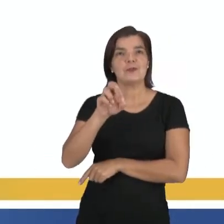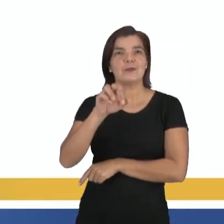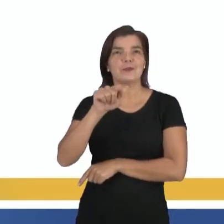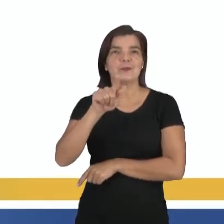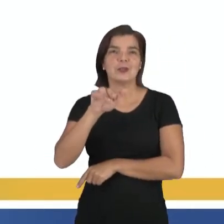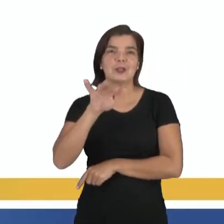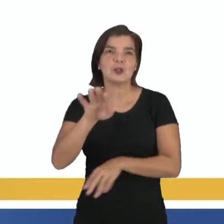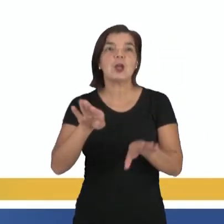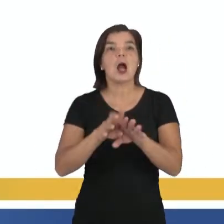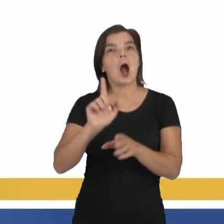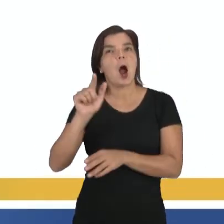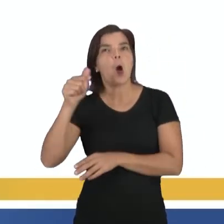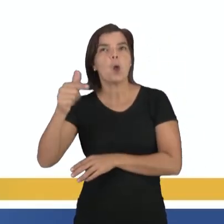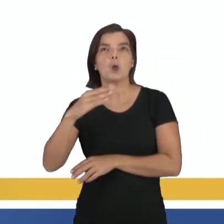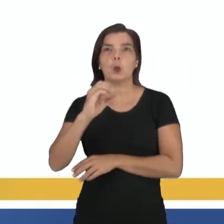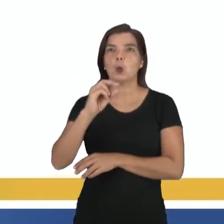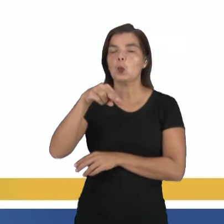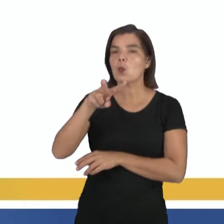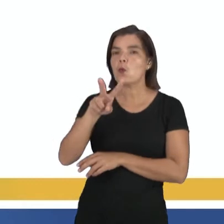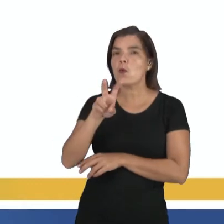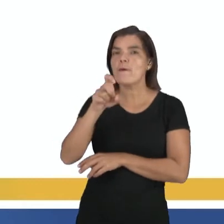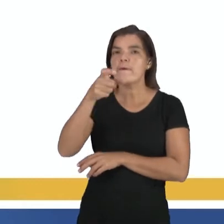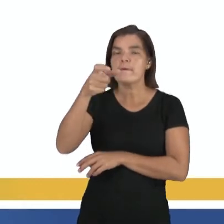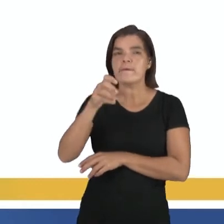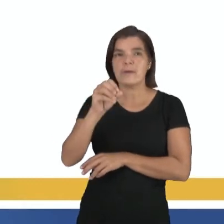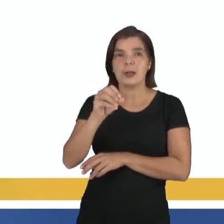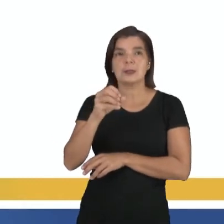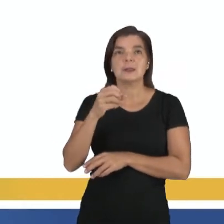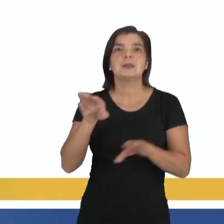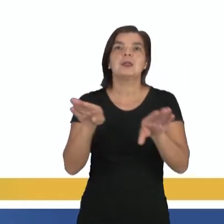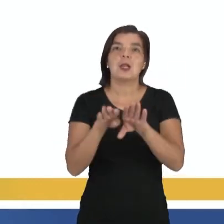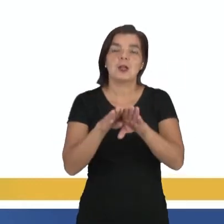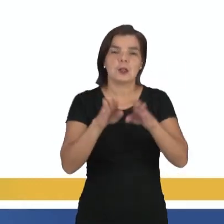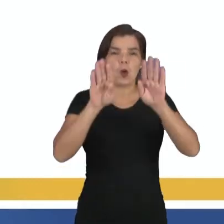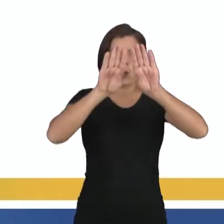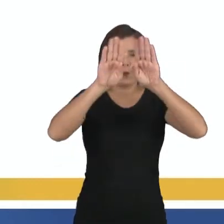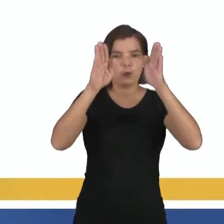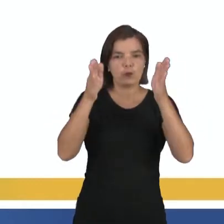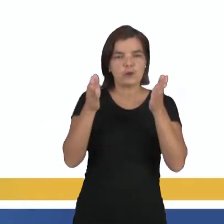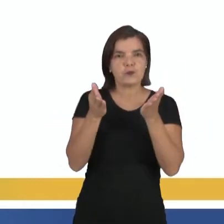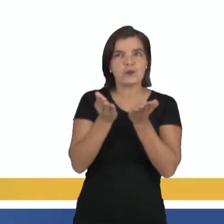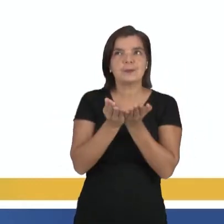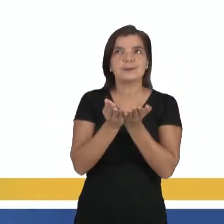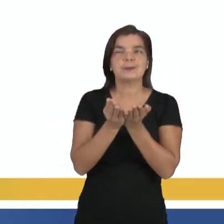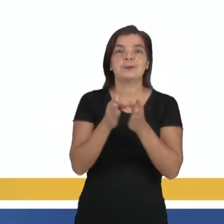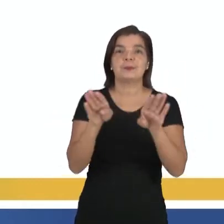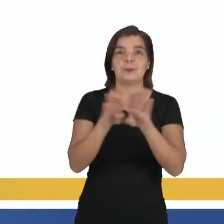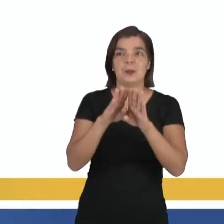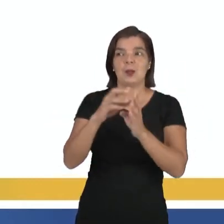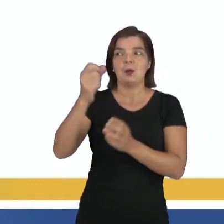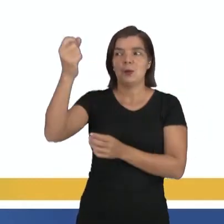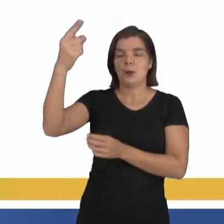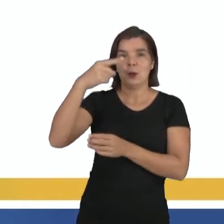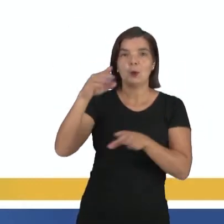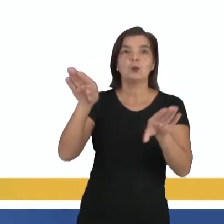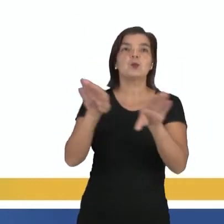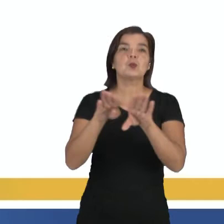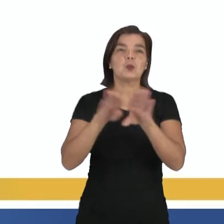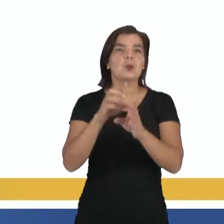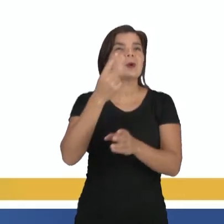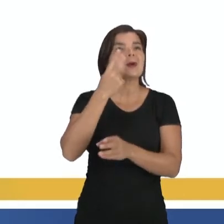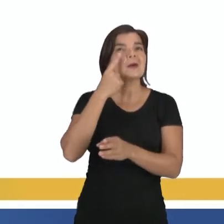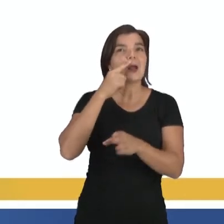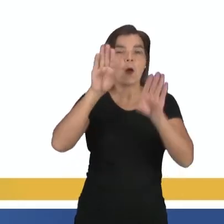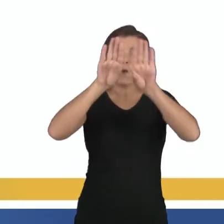que a outra, a convexa, essa que tem a curvatura para dentro, o que acontece? Quando a luz bate nela, ela